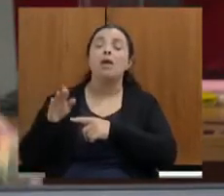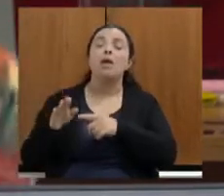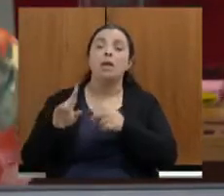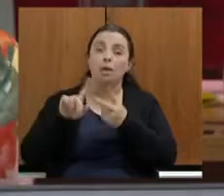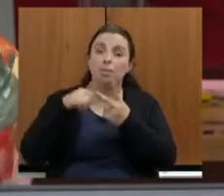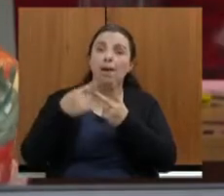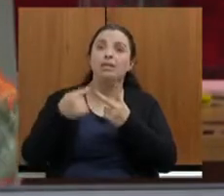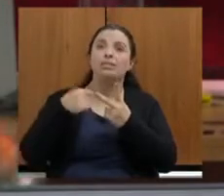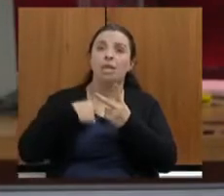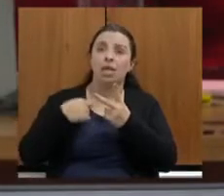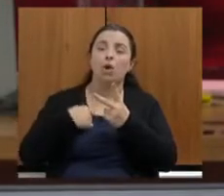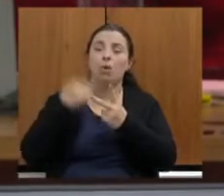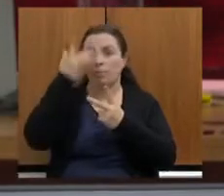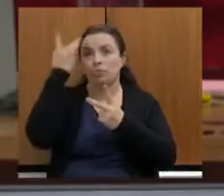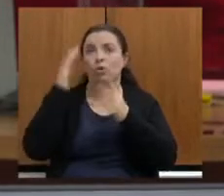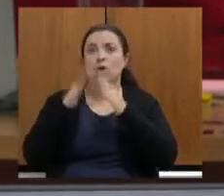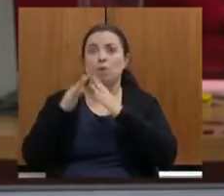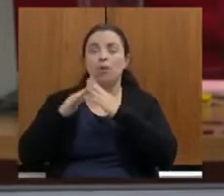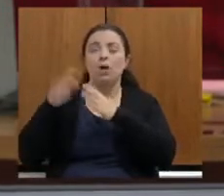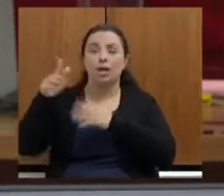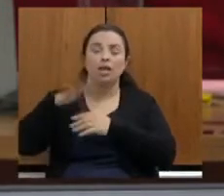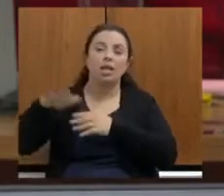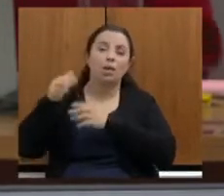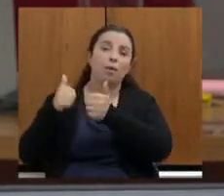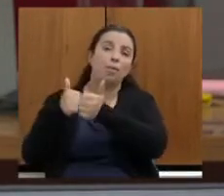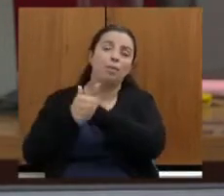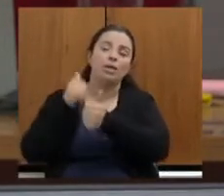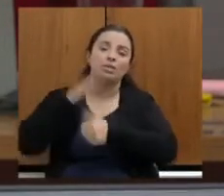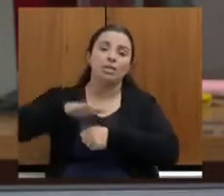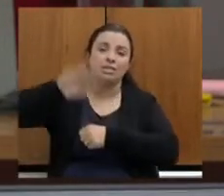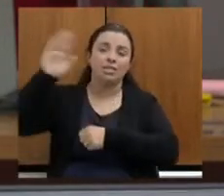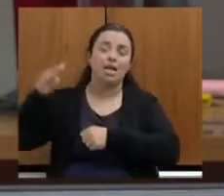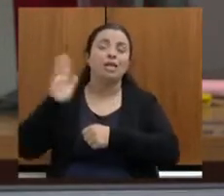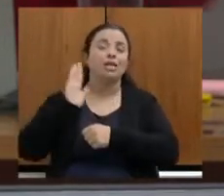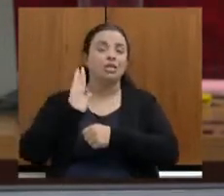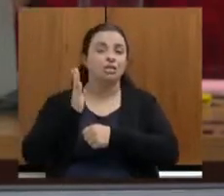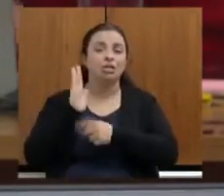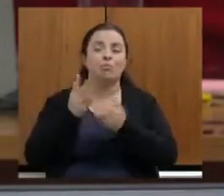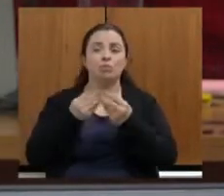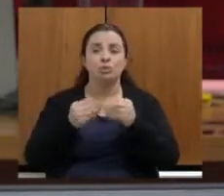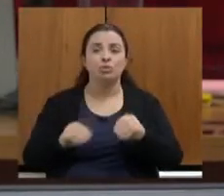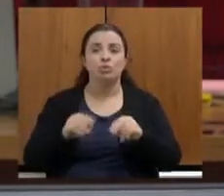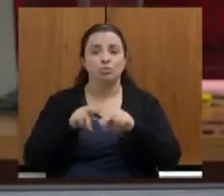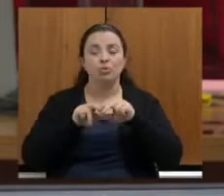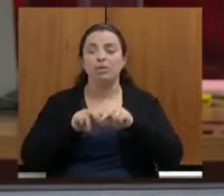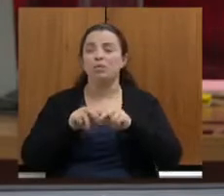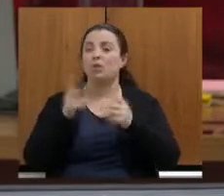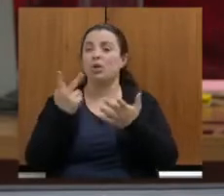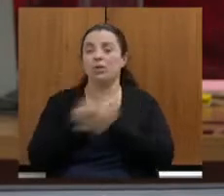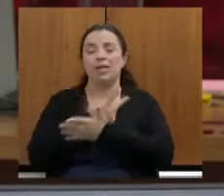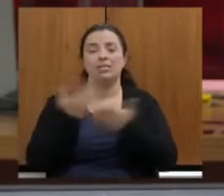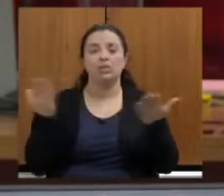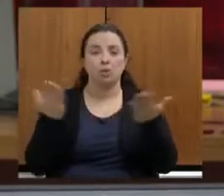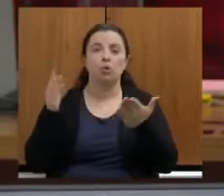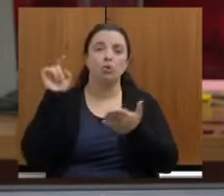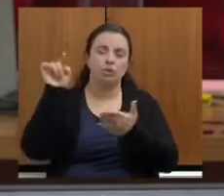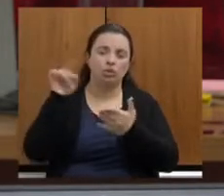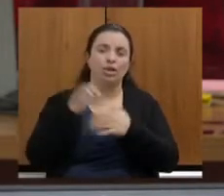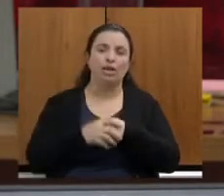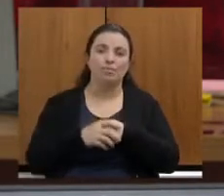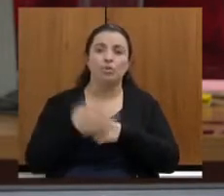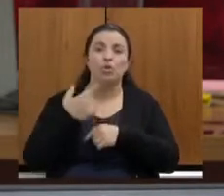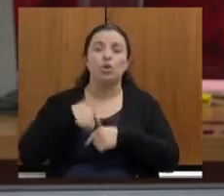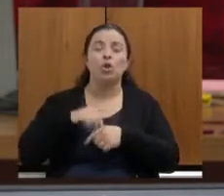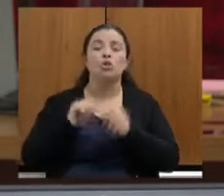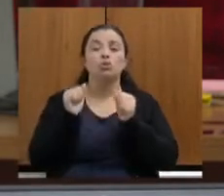moradores de uma região que está muito pertinho da Serra e que já é muito impactada por toda essa realidade lá estamos aqui por